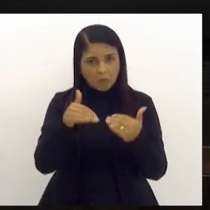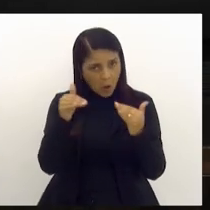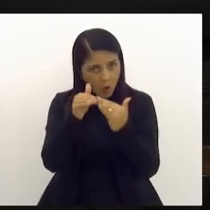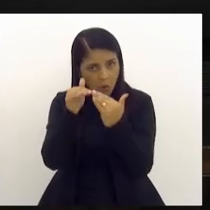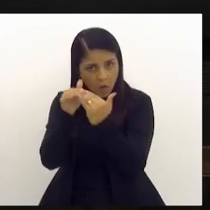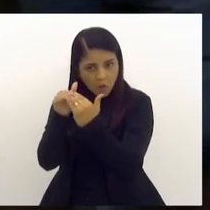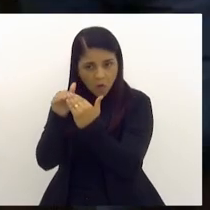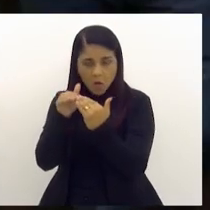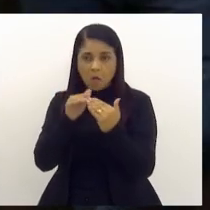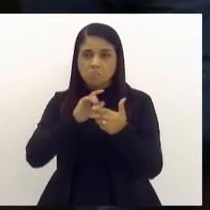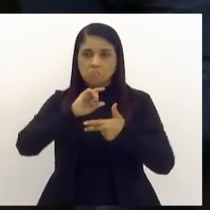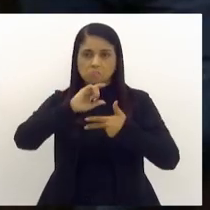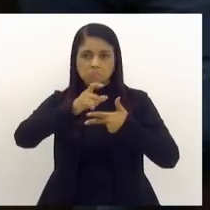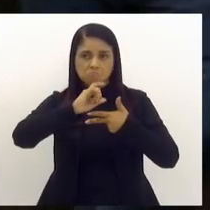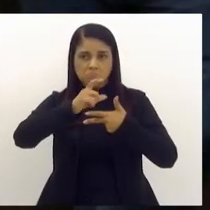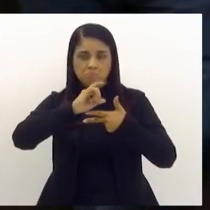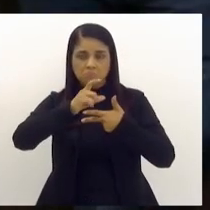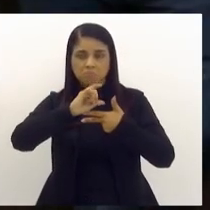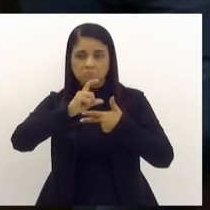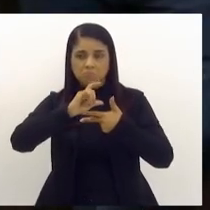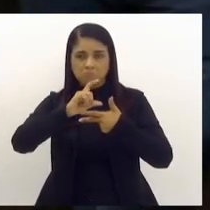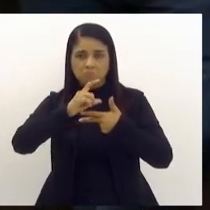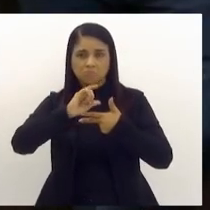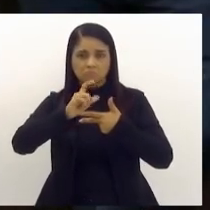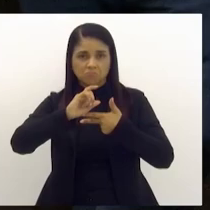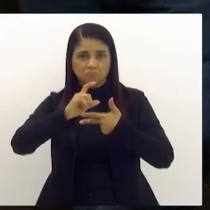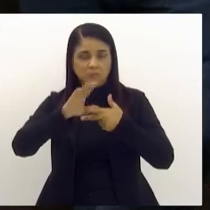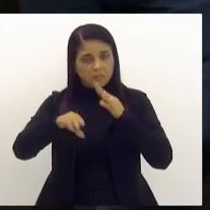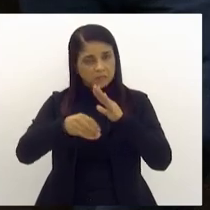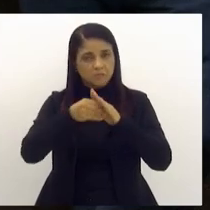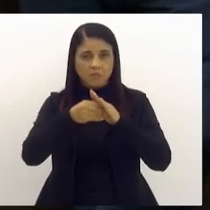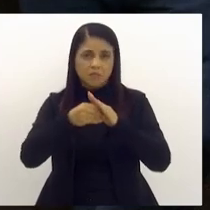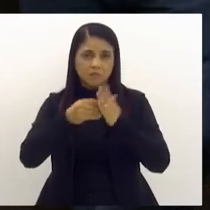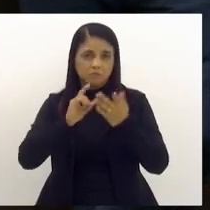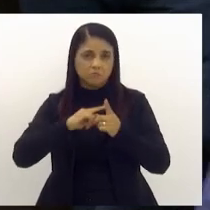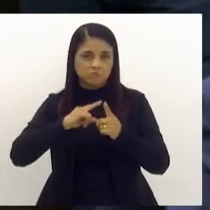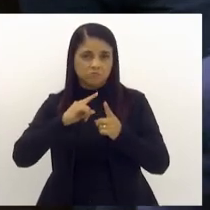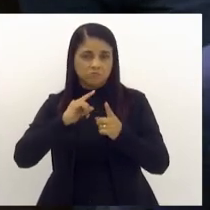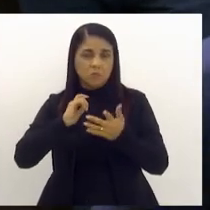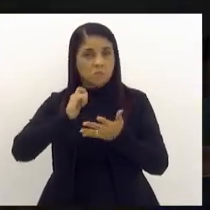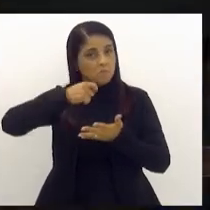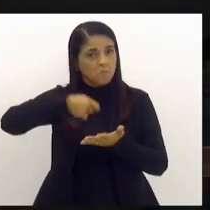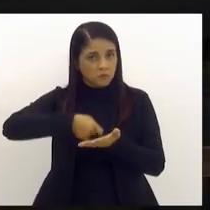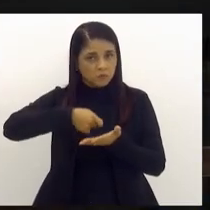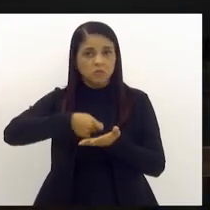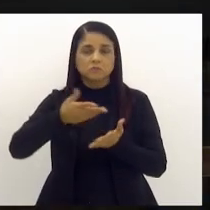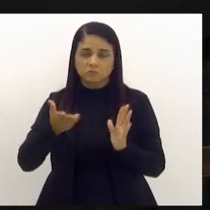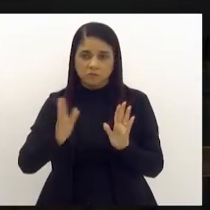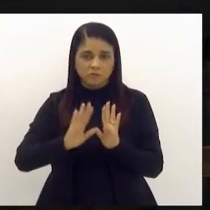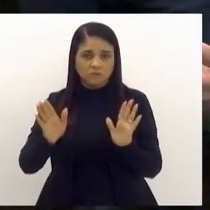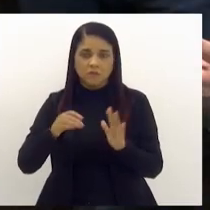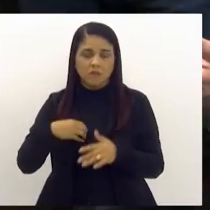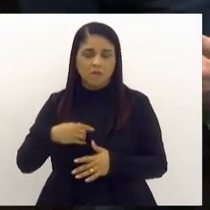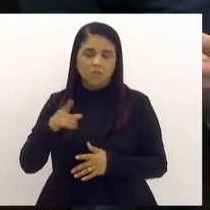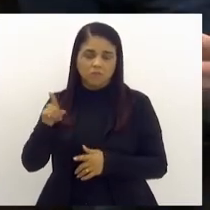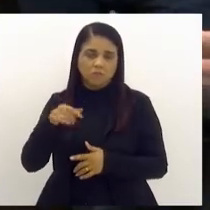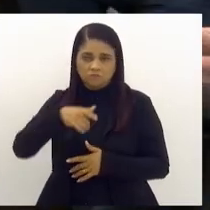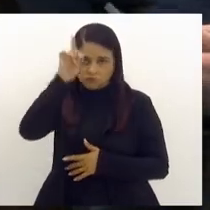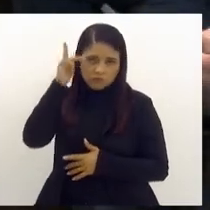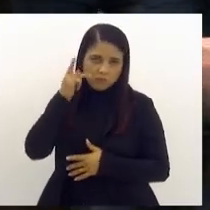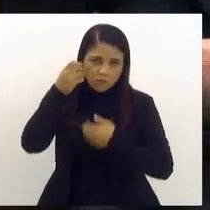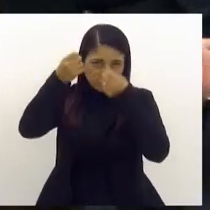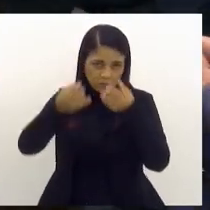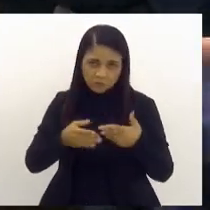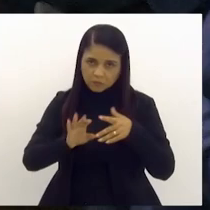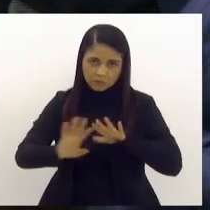Poder Executivo no que se refere à aplicação das emendas positivas. O destaque de Luiz Paulo, Serginho? Vai é ficar o destaque assim? Do deputado Luiz Paulo.